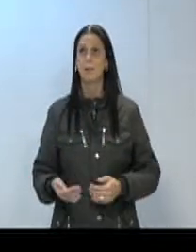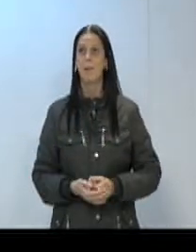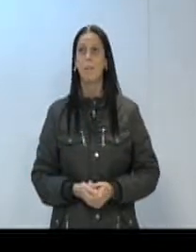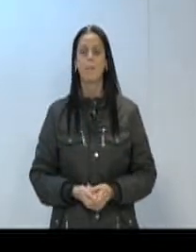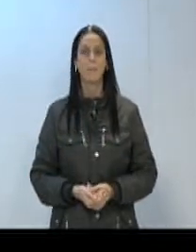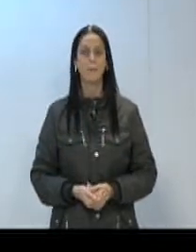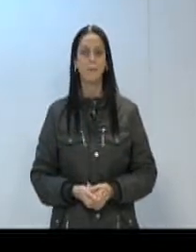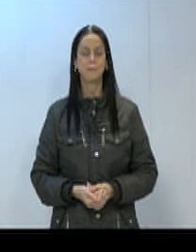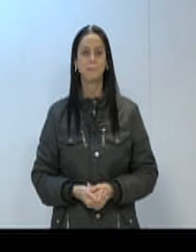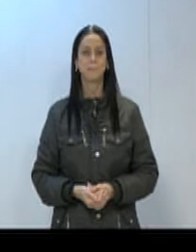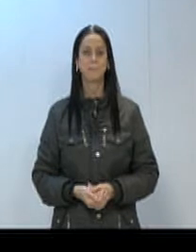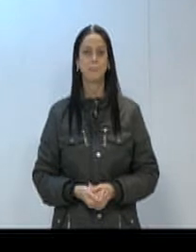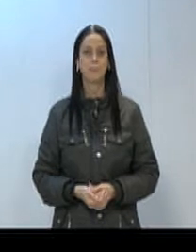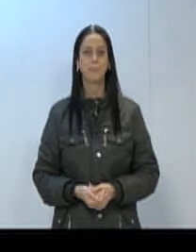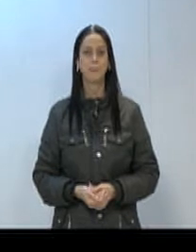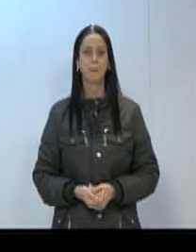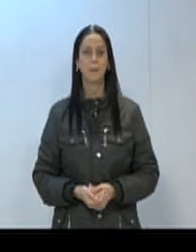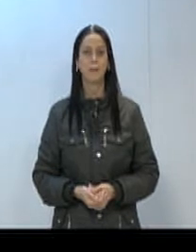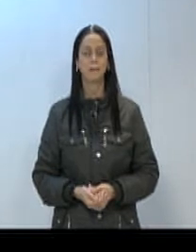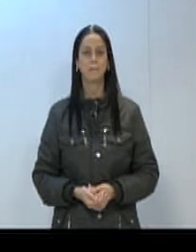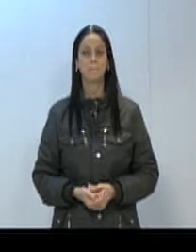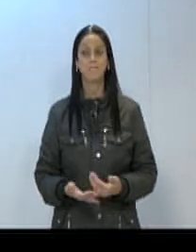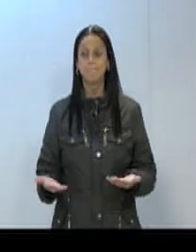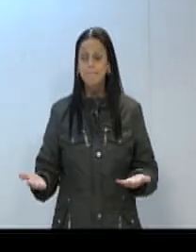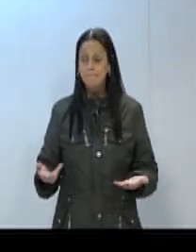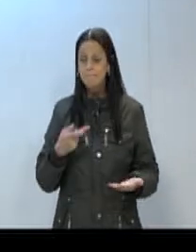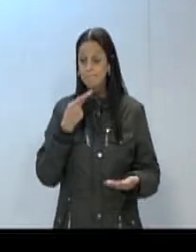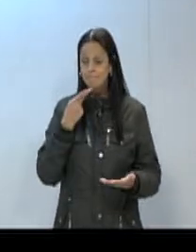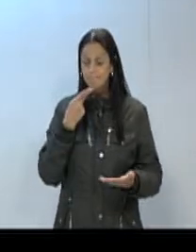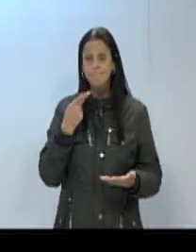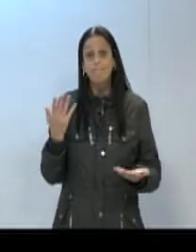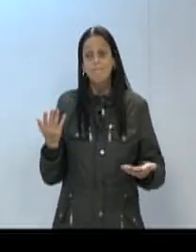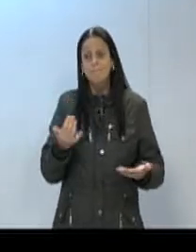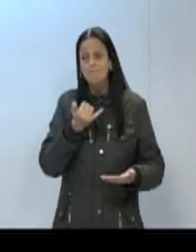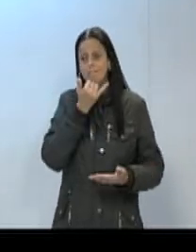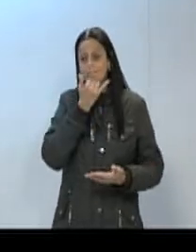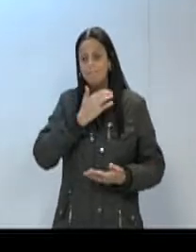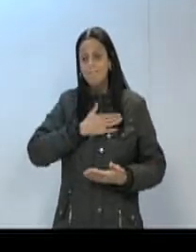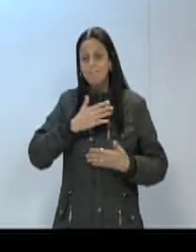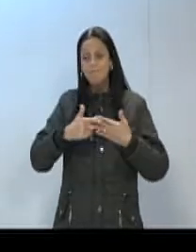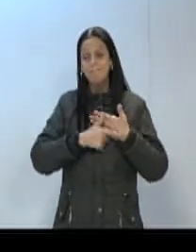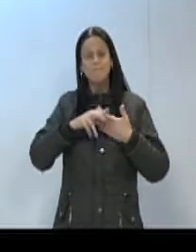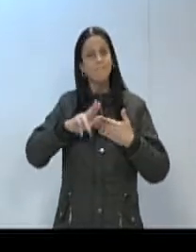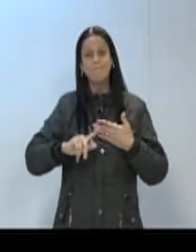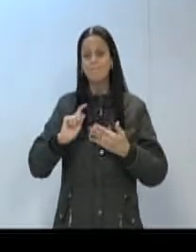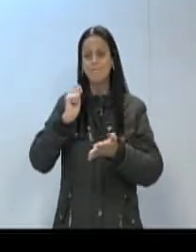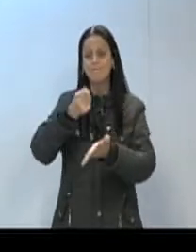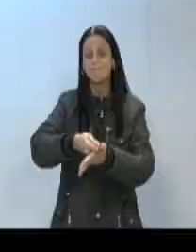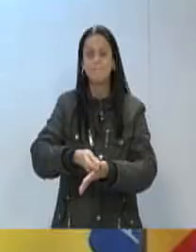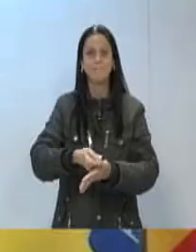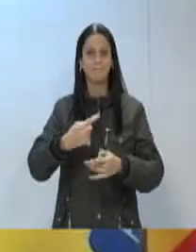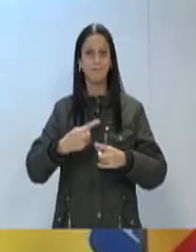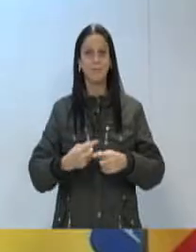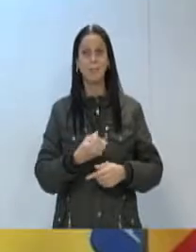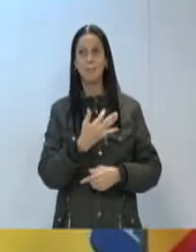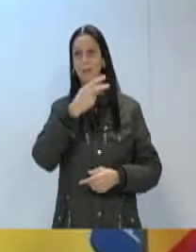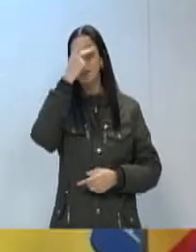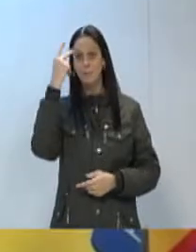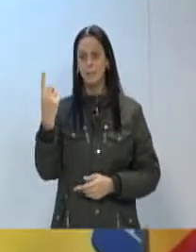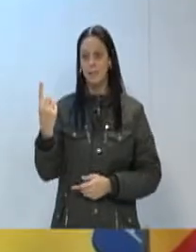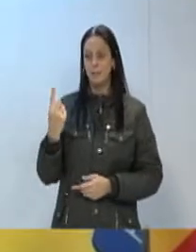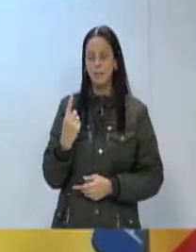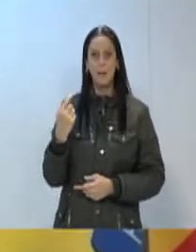e eu obviamente disse para ele que esse não é o nosso papel afinal de contas muitos chegam nos pedindo vários tipos de coisas